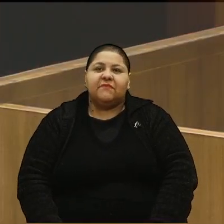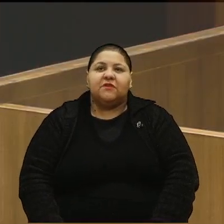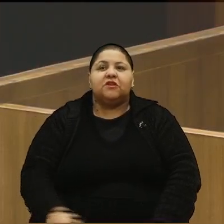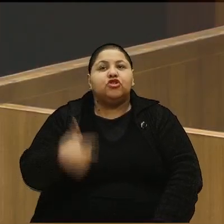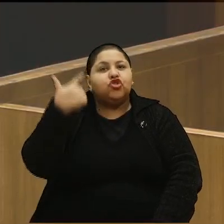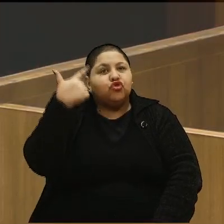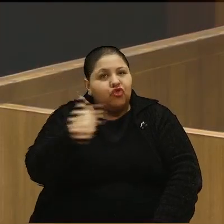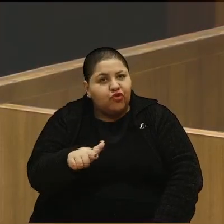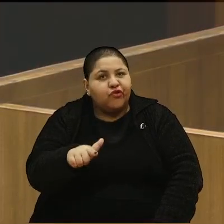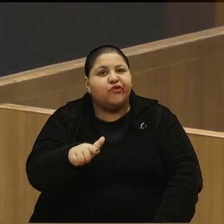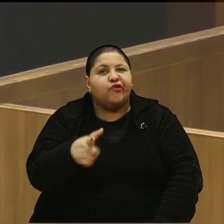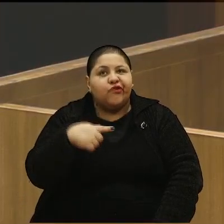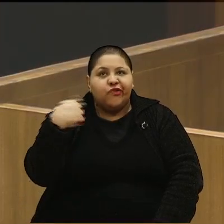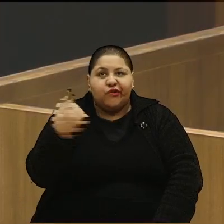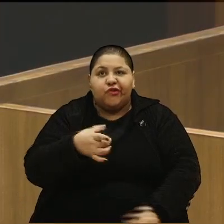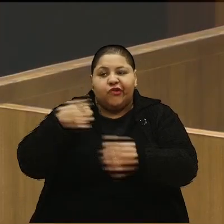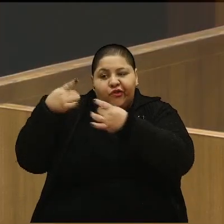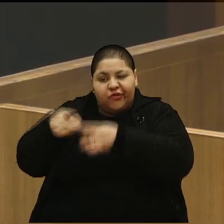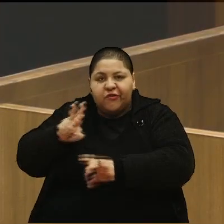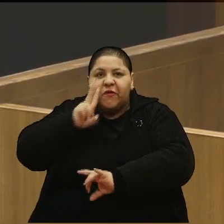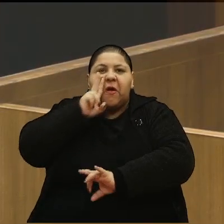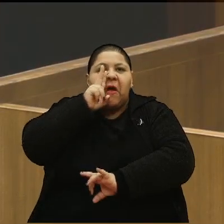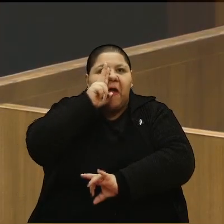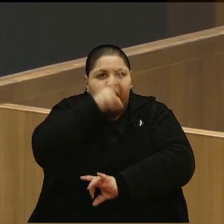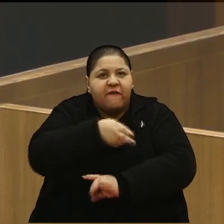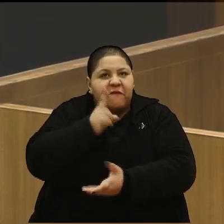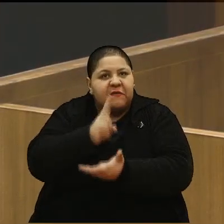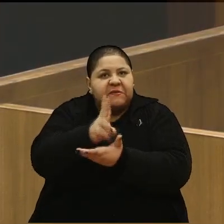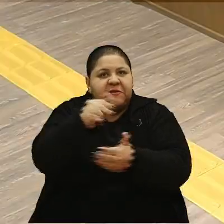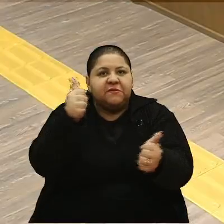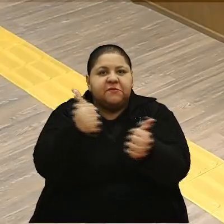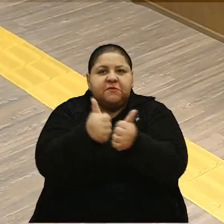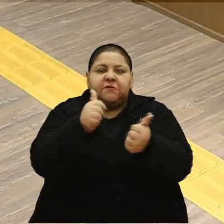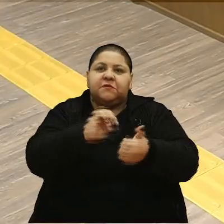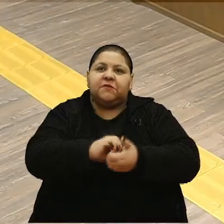novo, aquilo que nos prejudica, nos fortalece. Vamos caminhando. Obrigado, vereador.